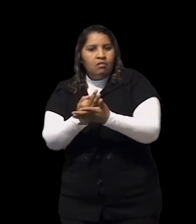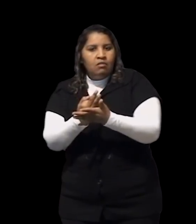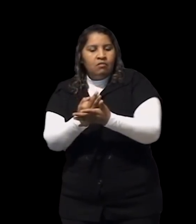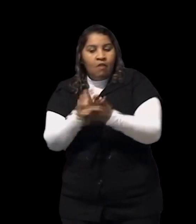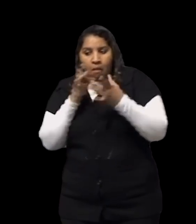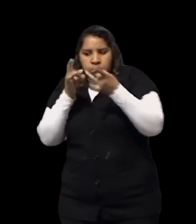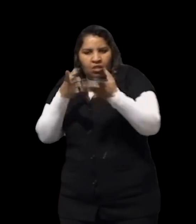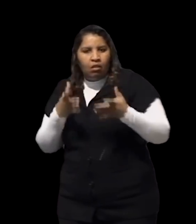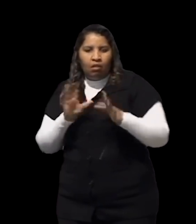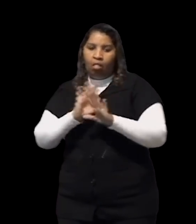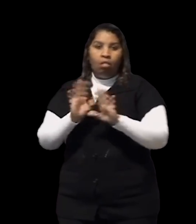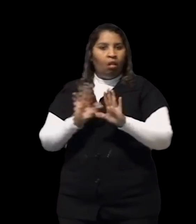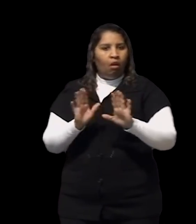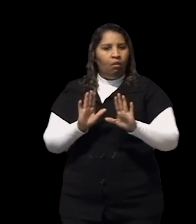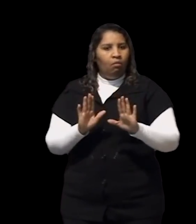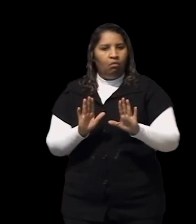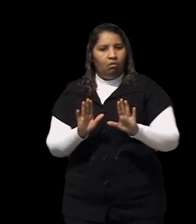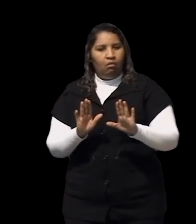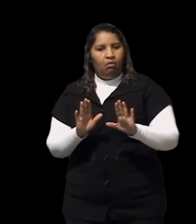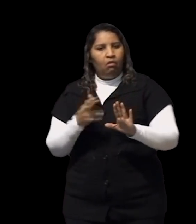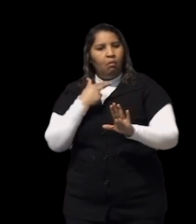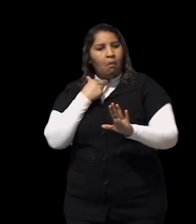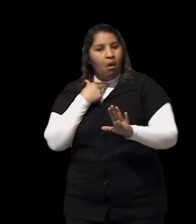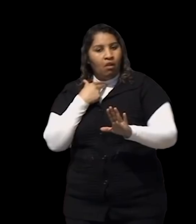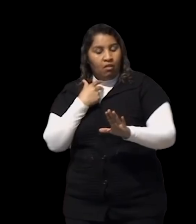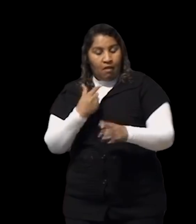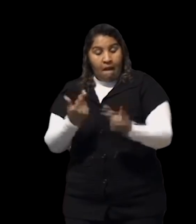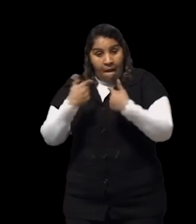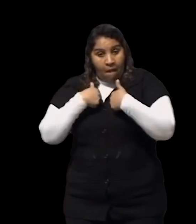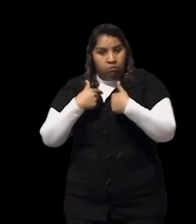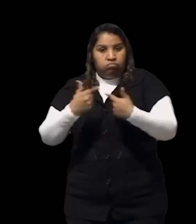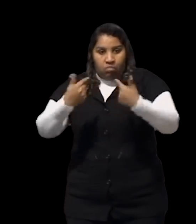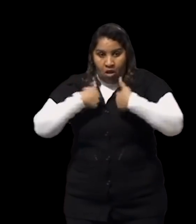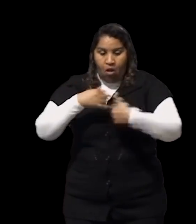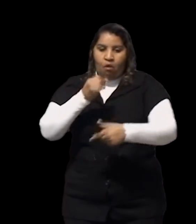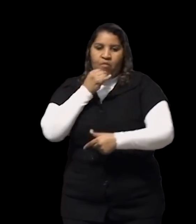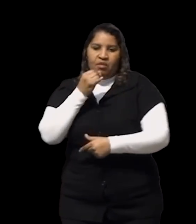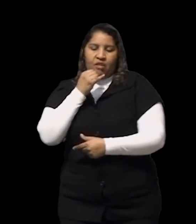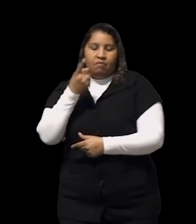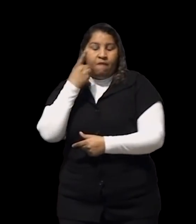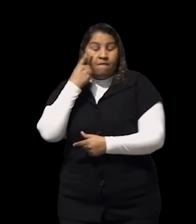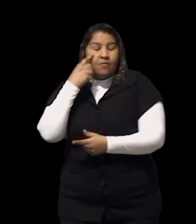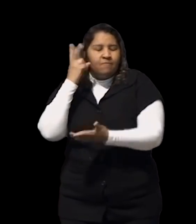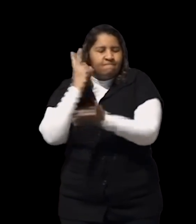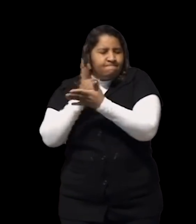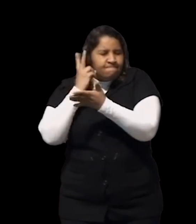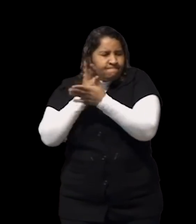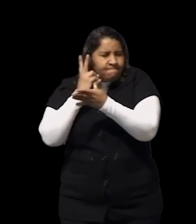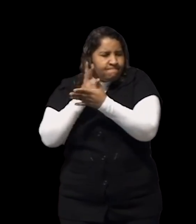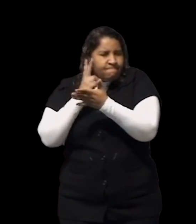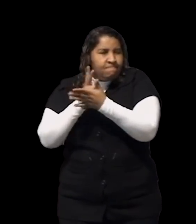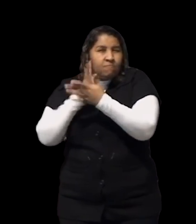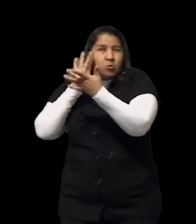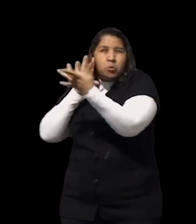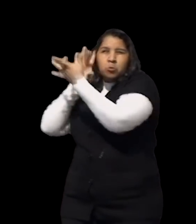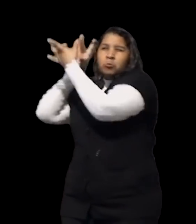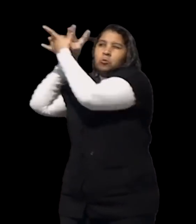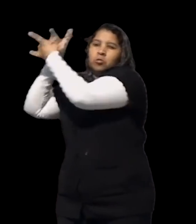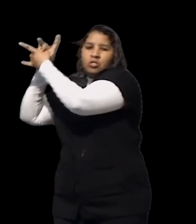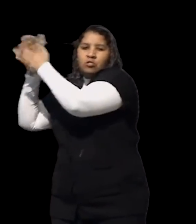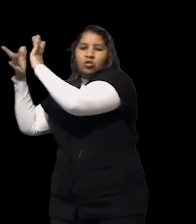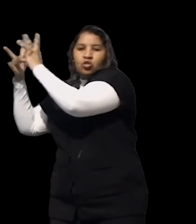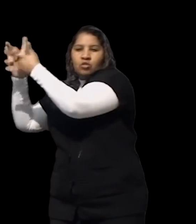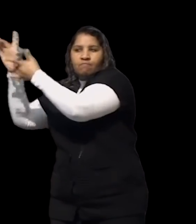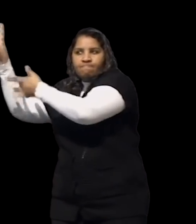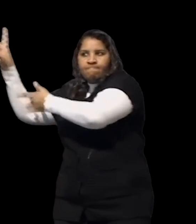nunca nunca nunca vejo Deus longe de mim pensa E aí ele tá comigo ele tá me ouvindo ele me pedisse